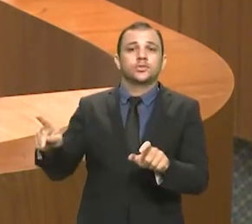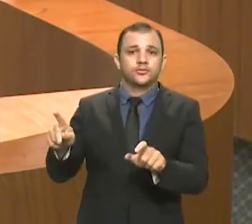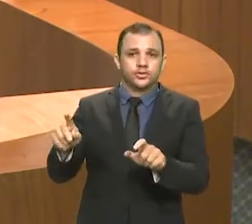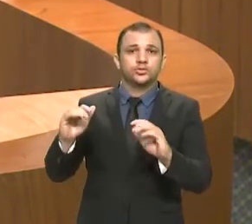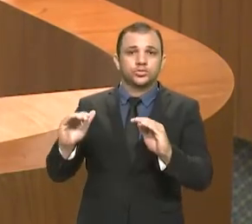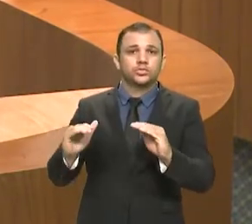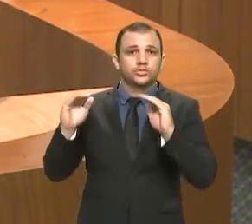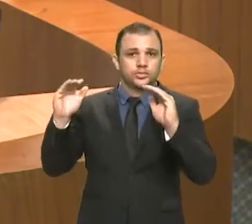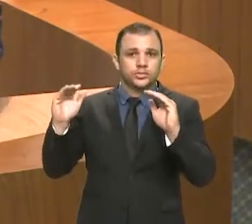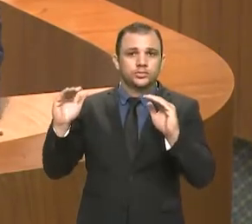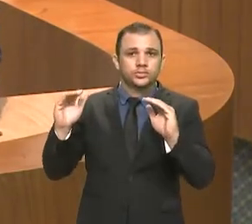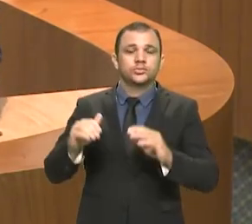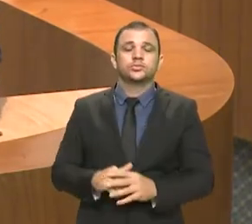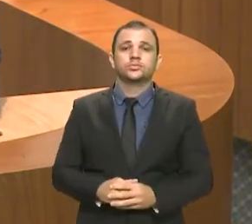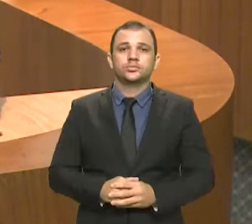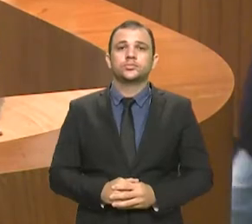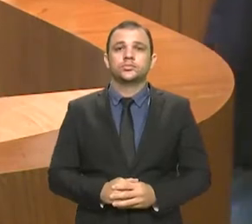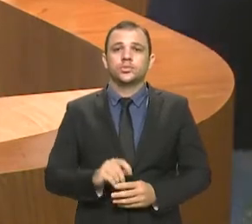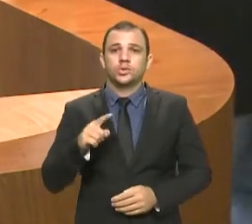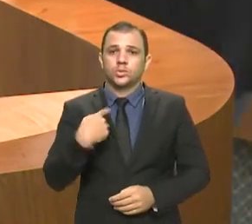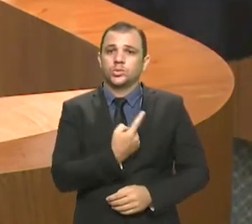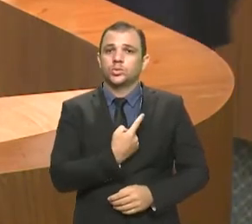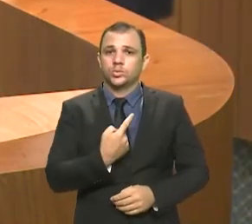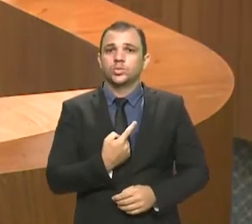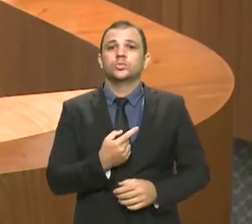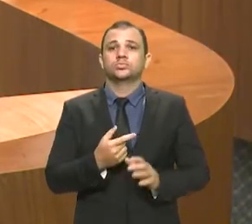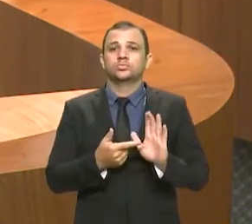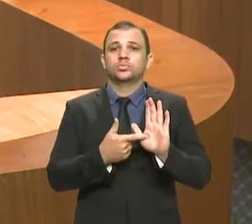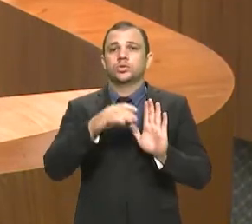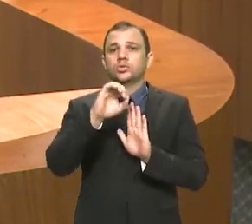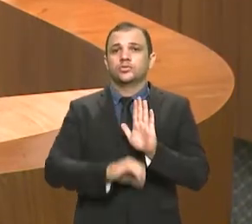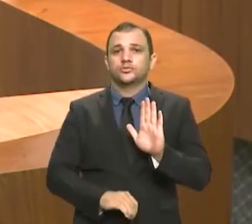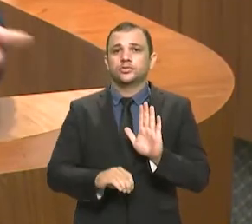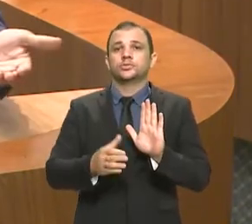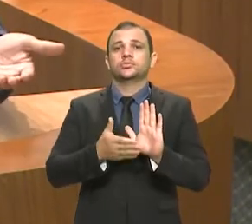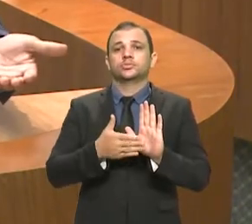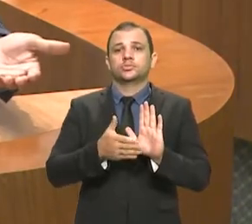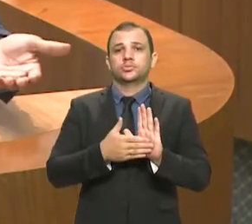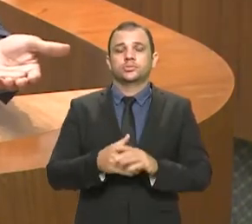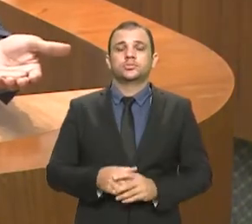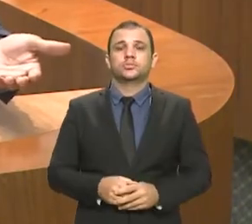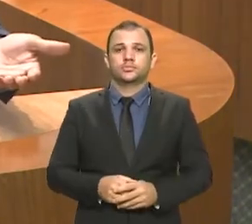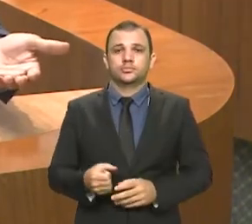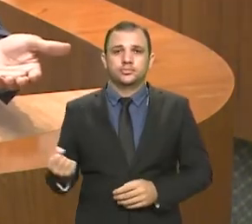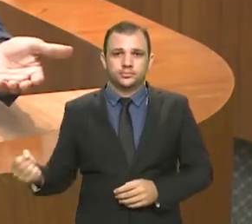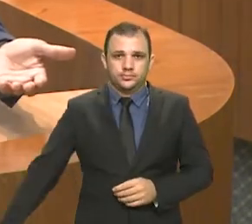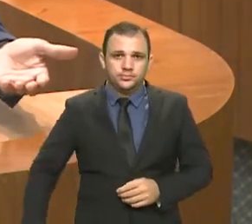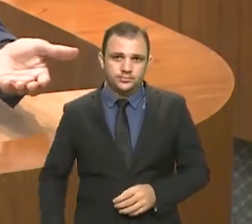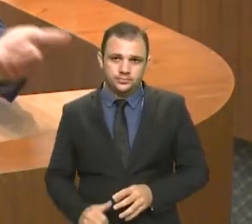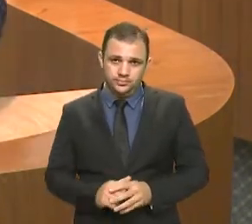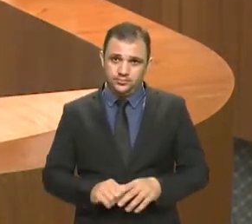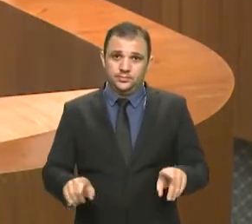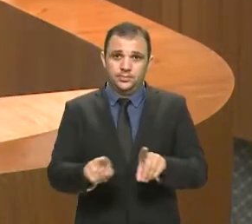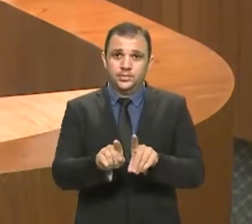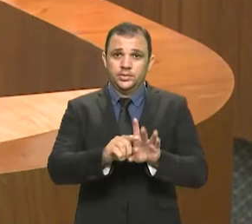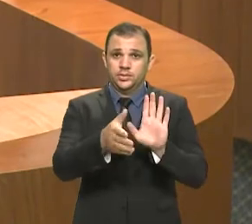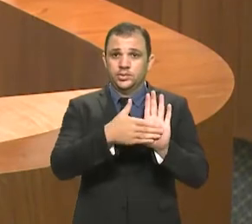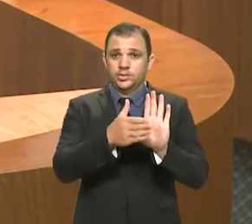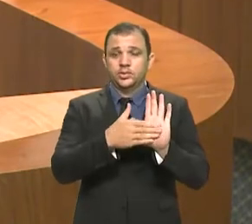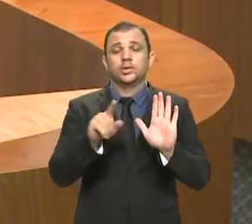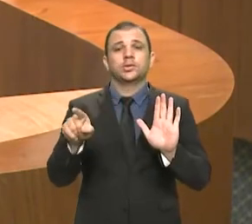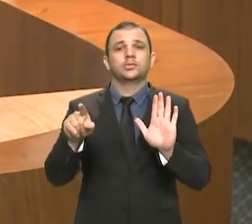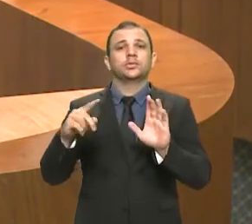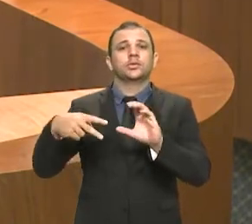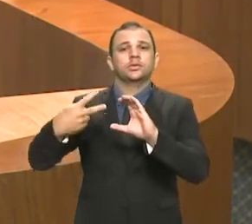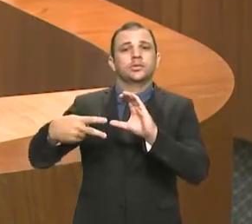de nível superior. Fizemos isso de forma oficial, apresentamos uma indicação. E apresentamos uma indicação também à Câmara Municipal para que a Câmara